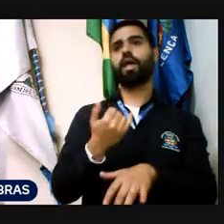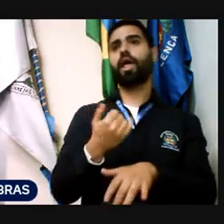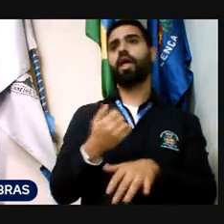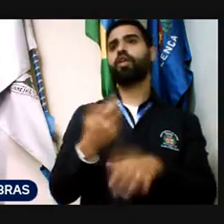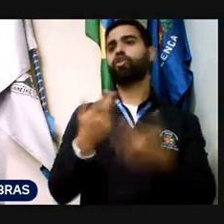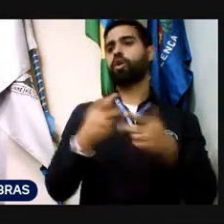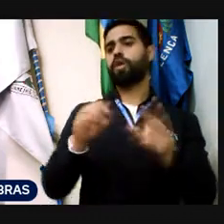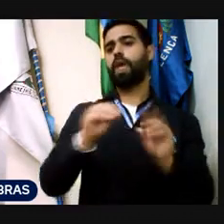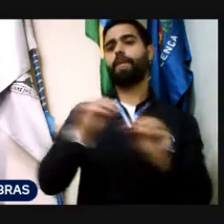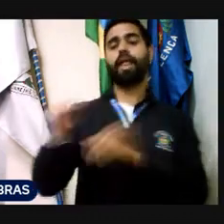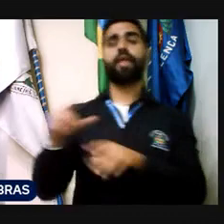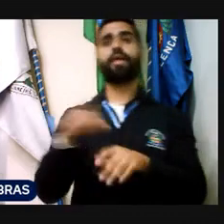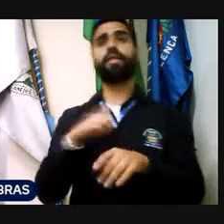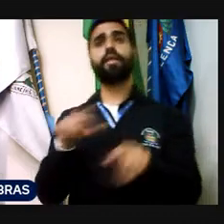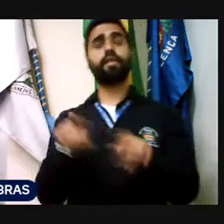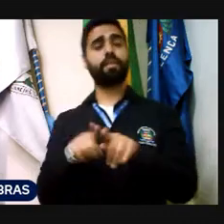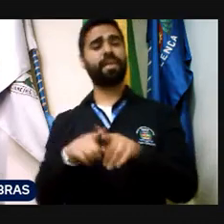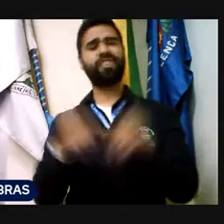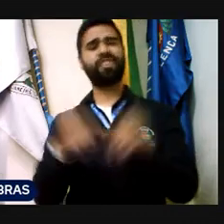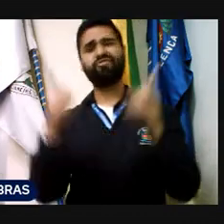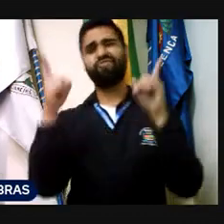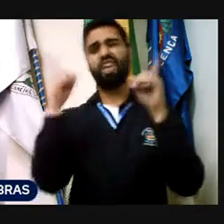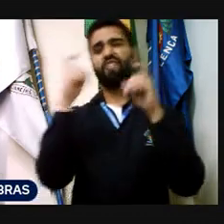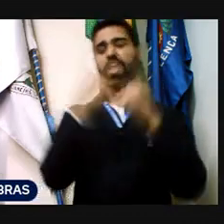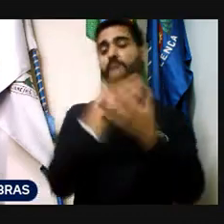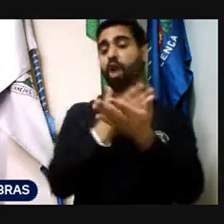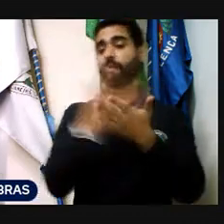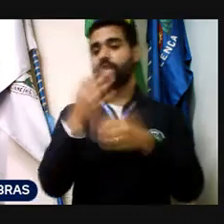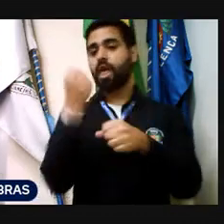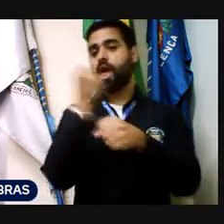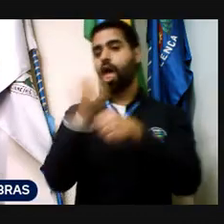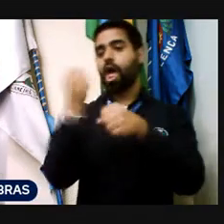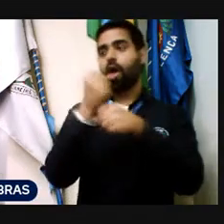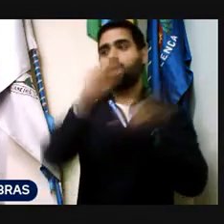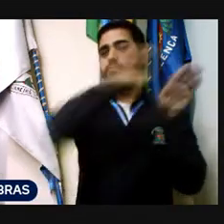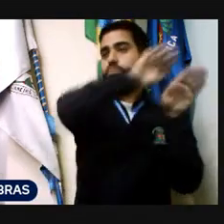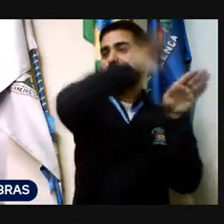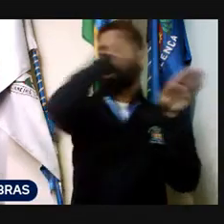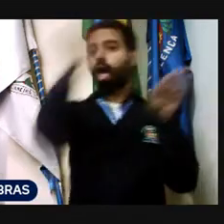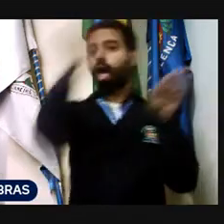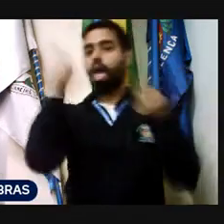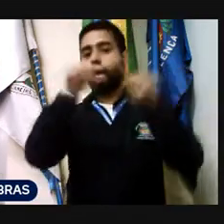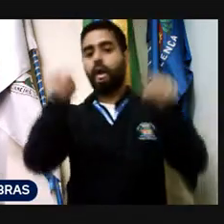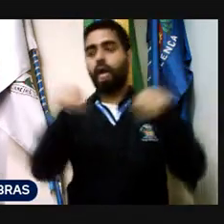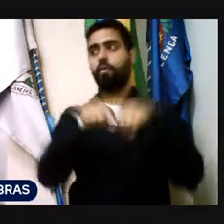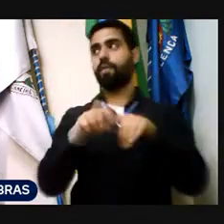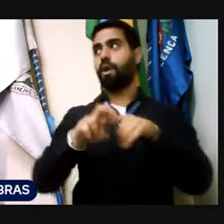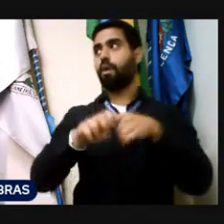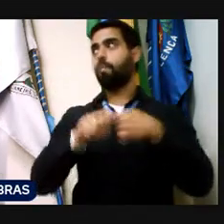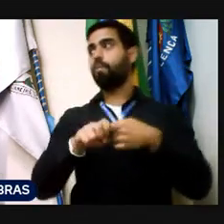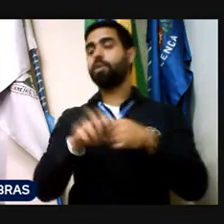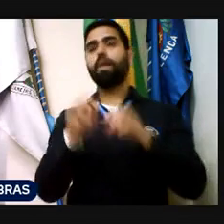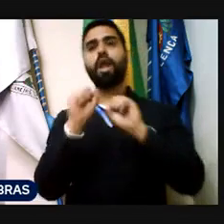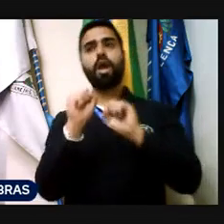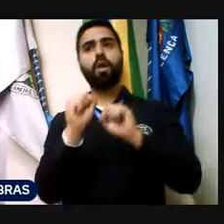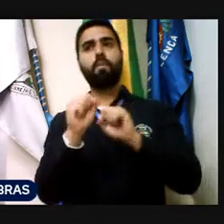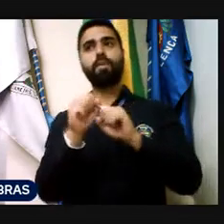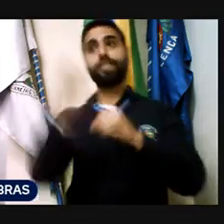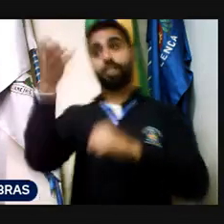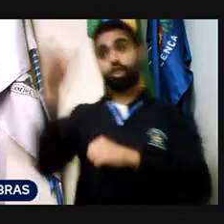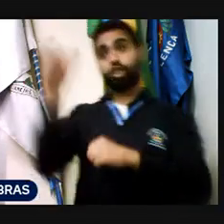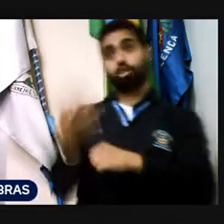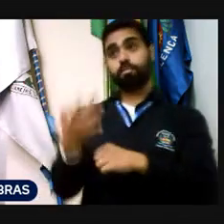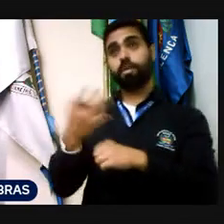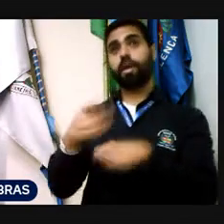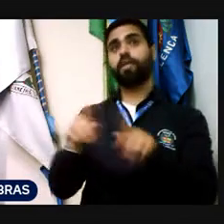já em curso colocaria fim à dificuldade para o início da anunciada obra da cobertura da quadra. Portanto, para que eu possa prestar contas ao